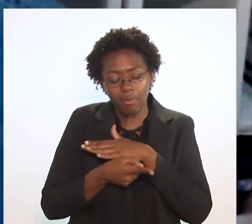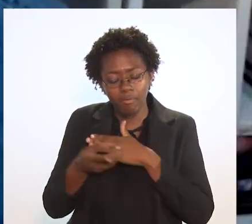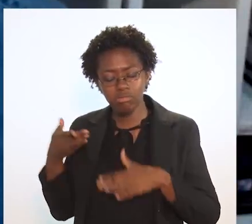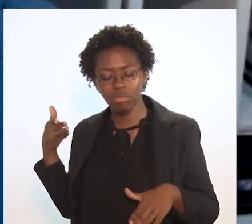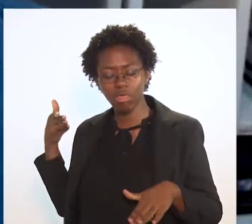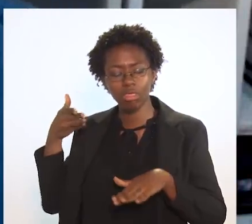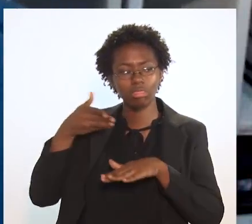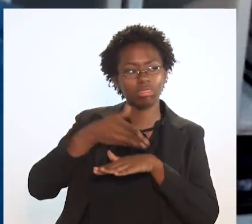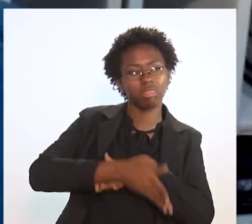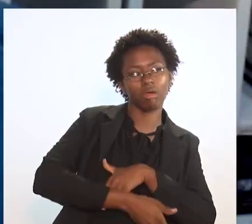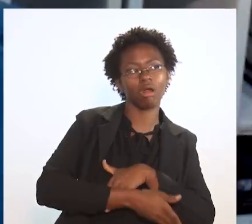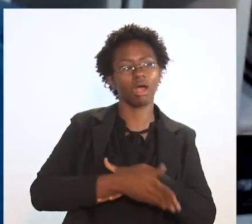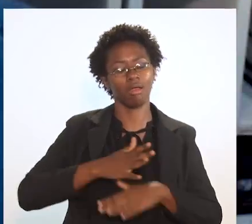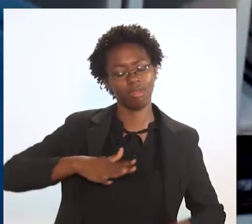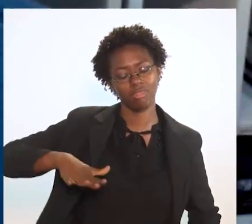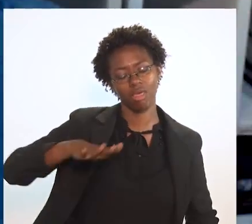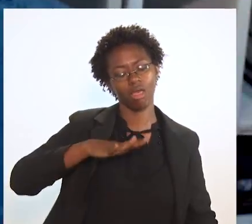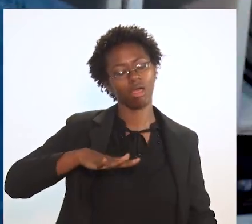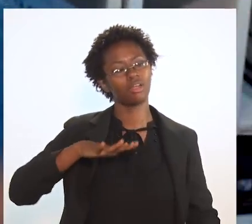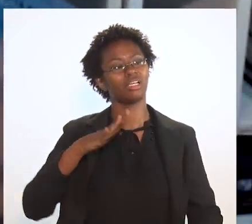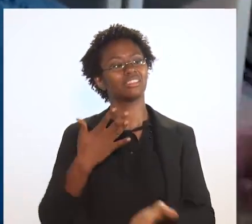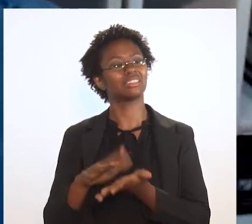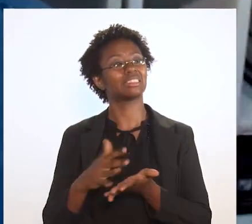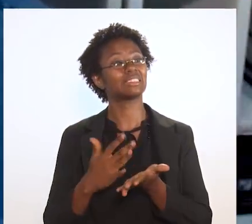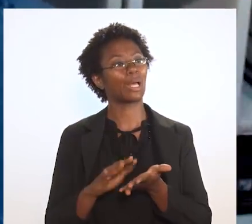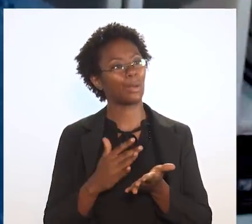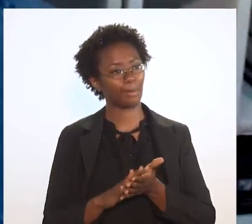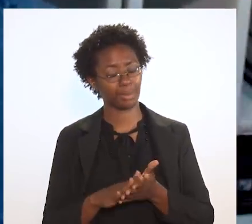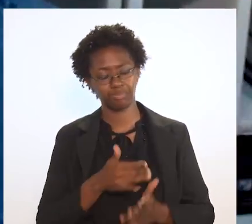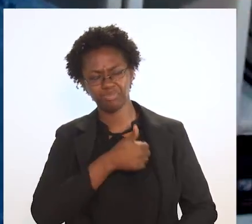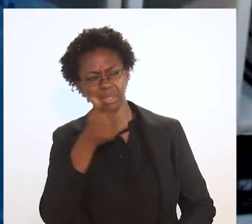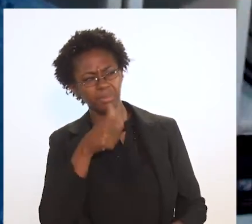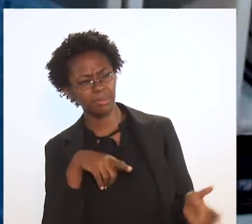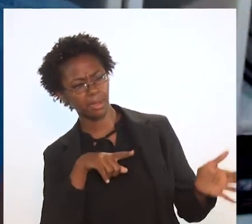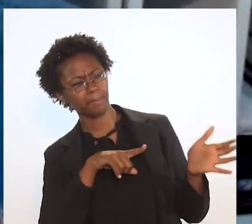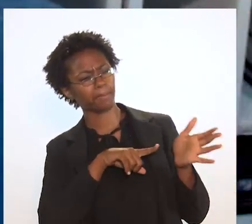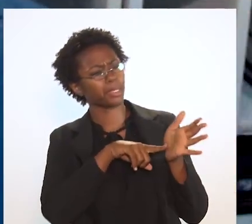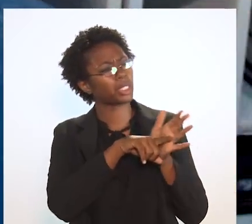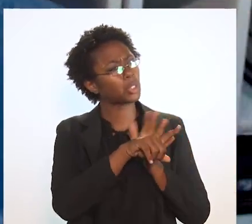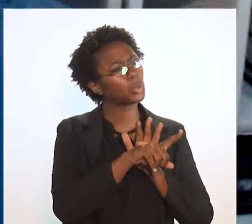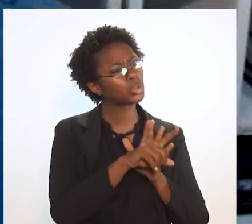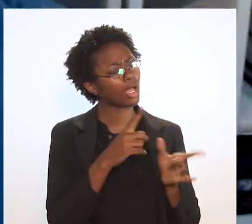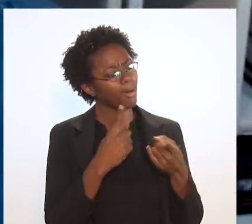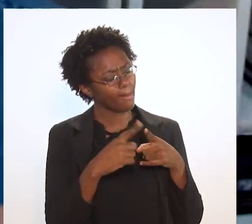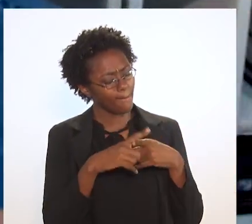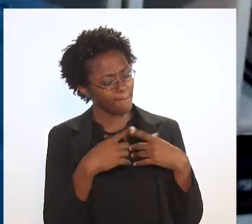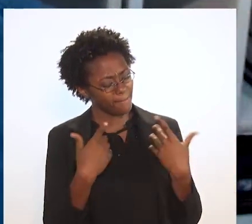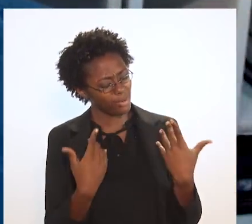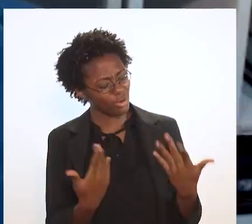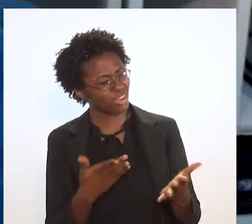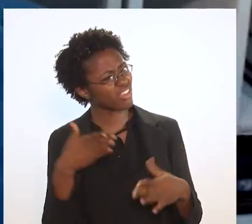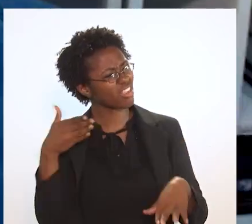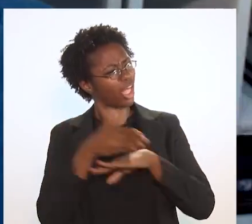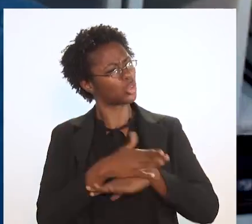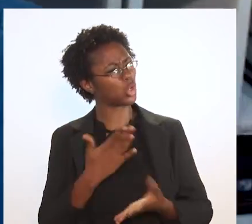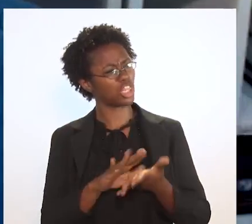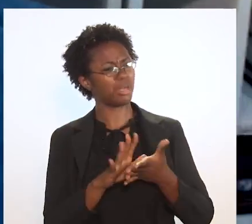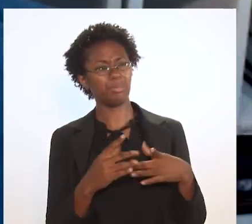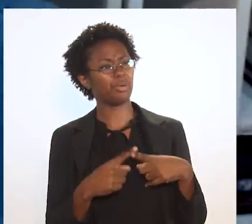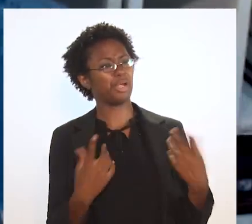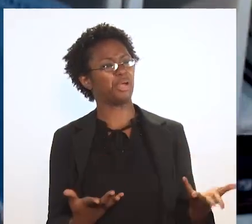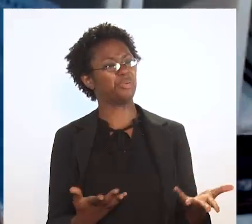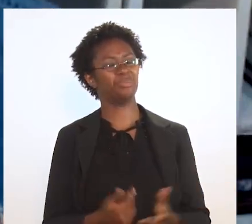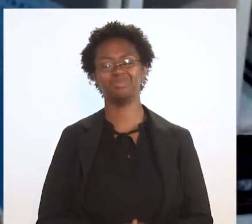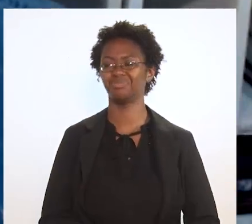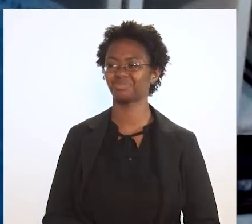um profundo mergulho nesse universo do samba. E a primeira pergunta que a gente tem é o que, que te levou para